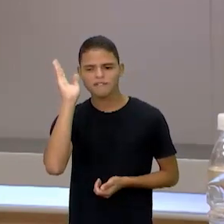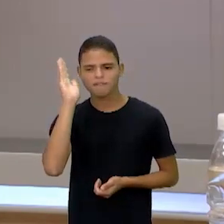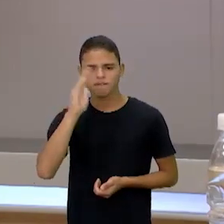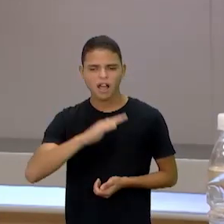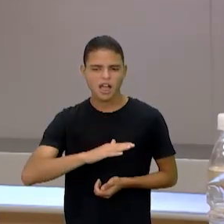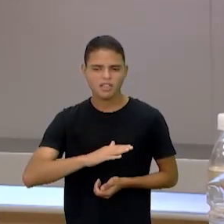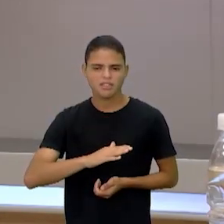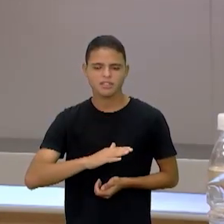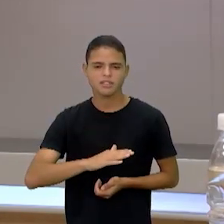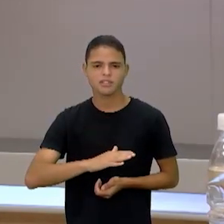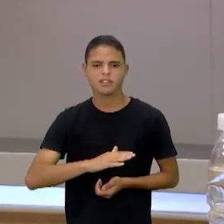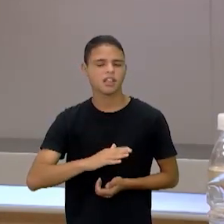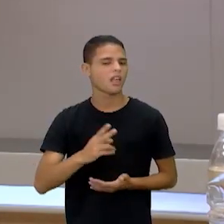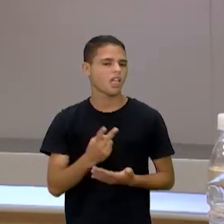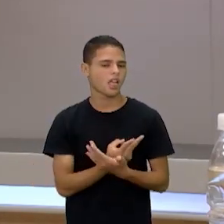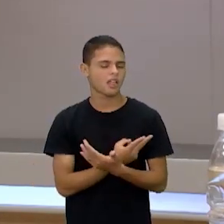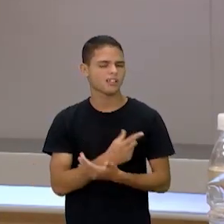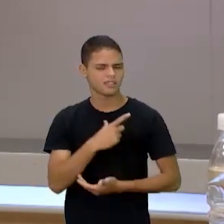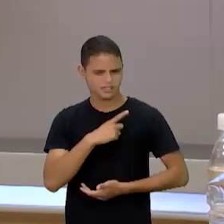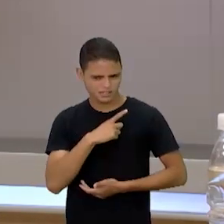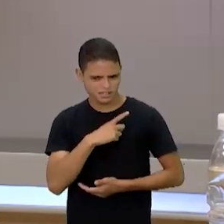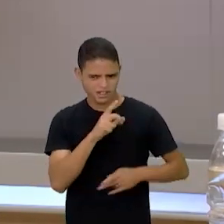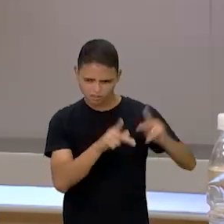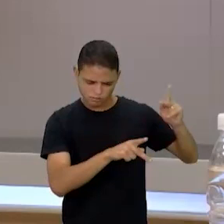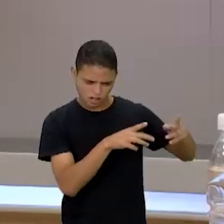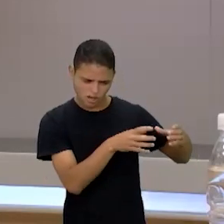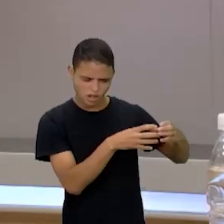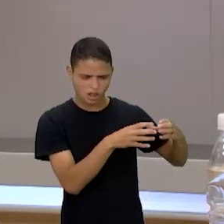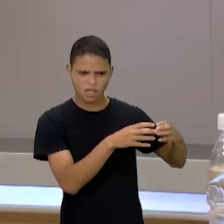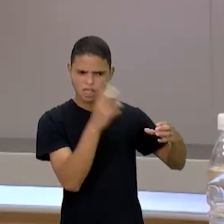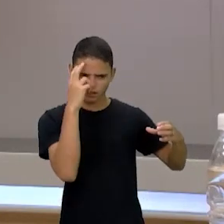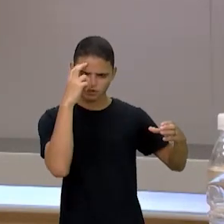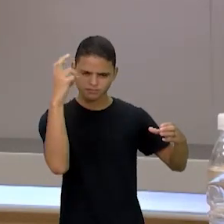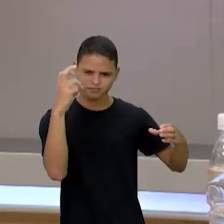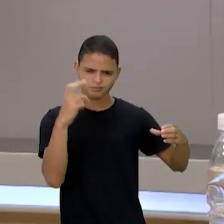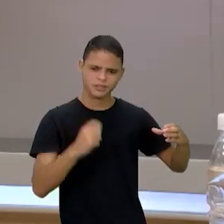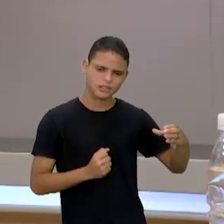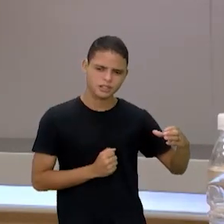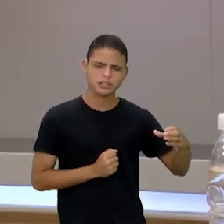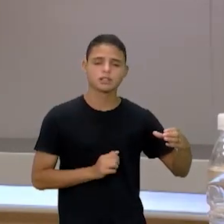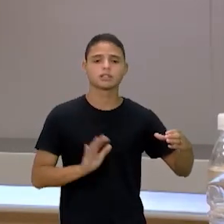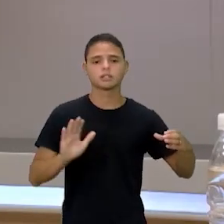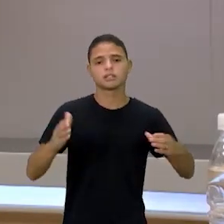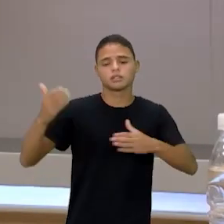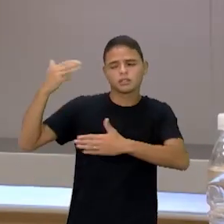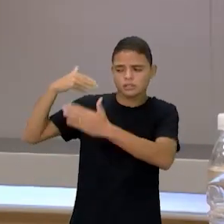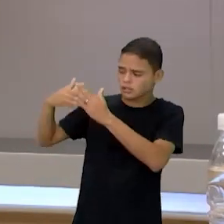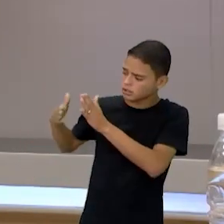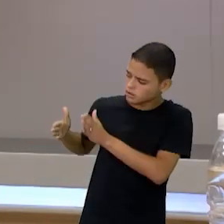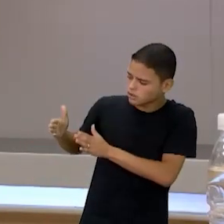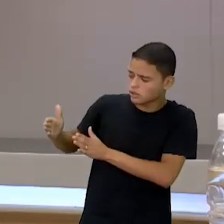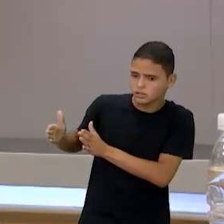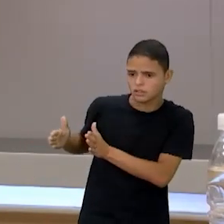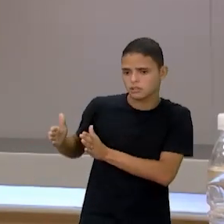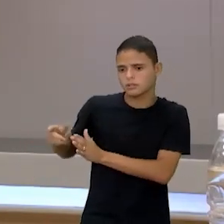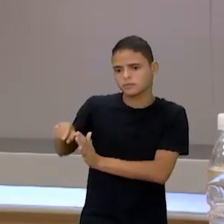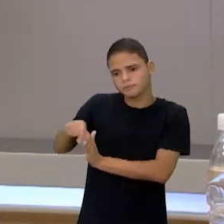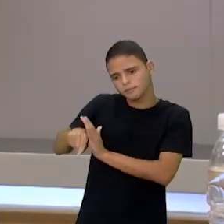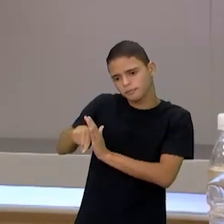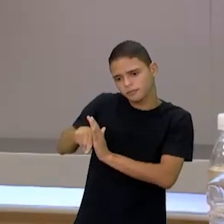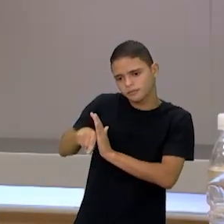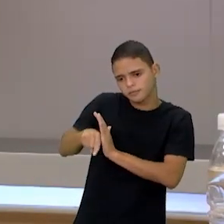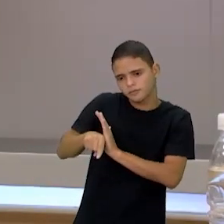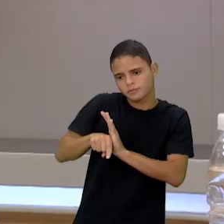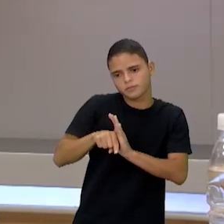pública vai ter superdotados, né? E aí, naquela época, no levantamento que foi feito, e você